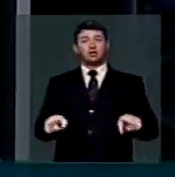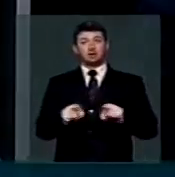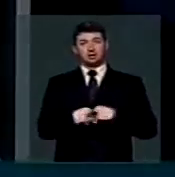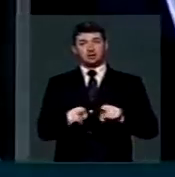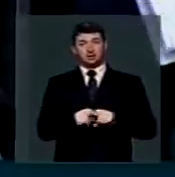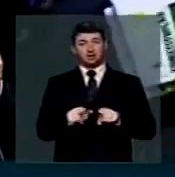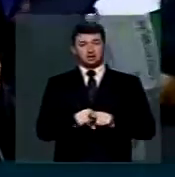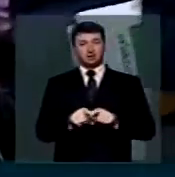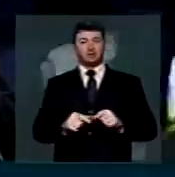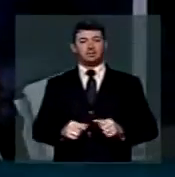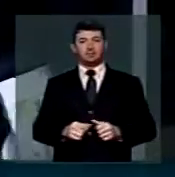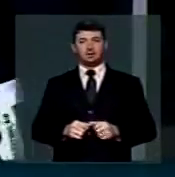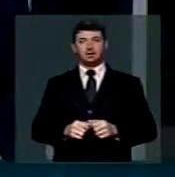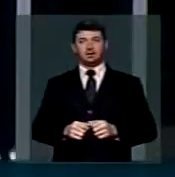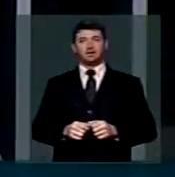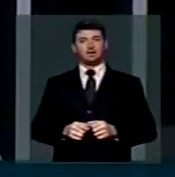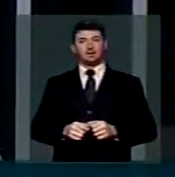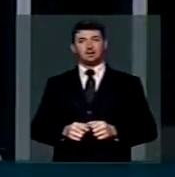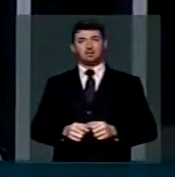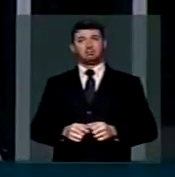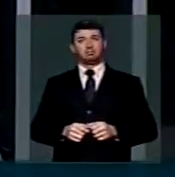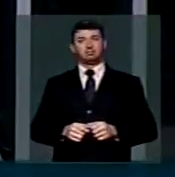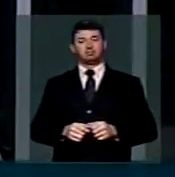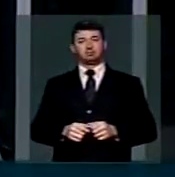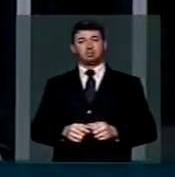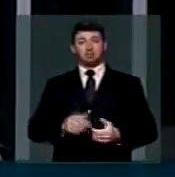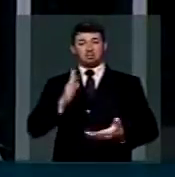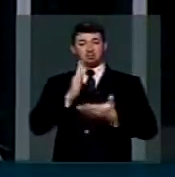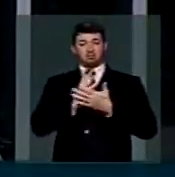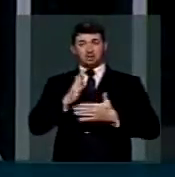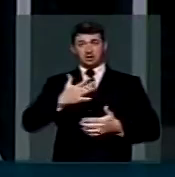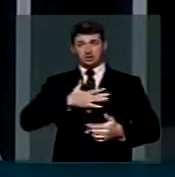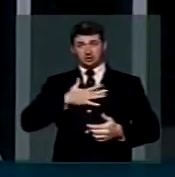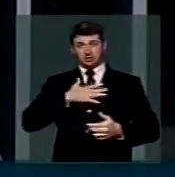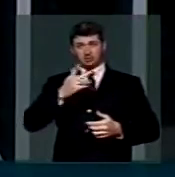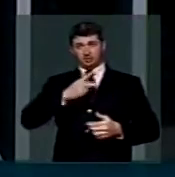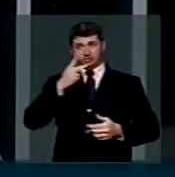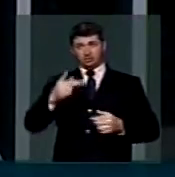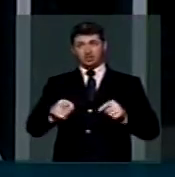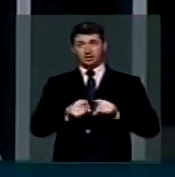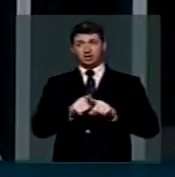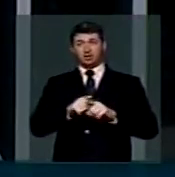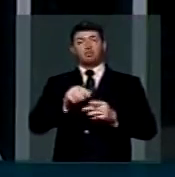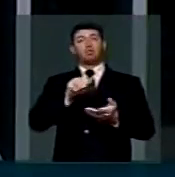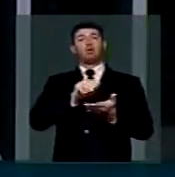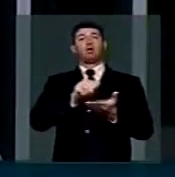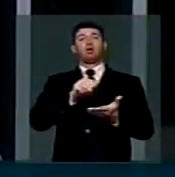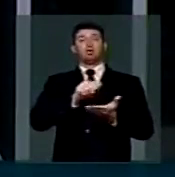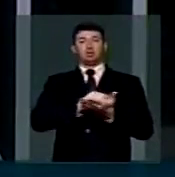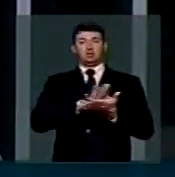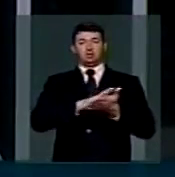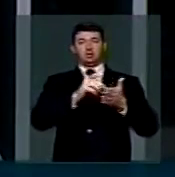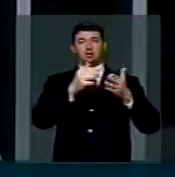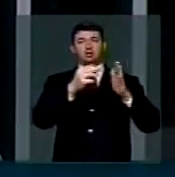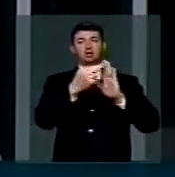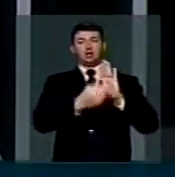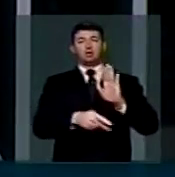também, seja considerado como parte da minha manifestação, nota do Fórum Nacional de Educação